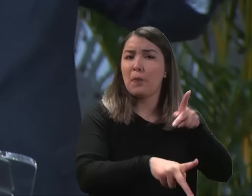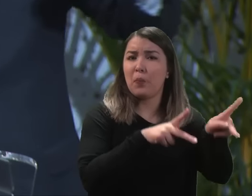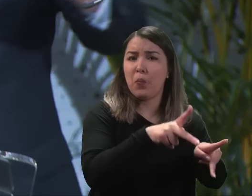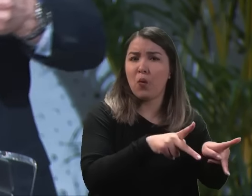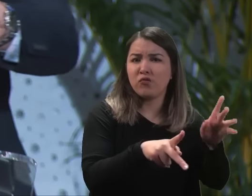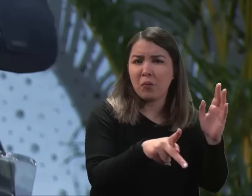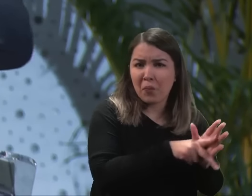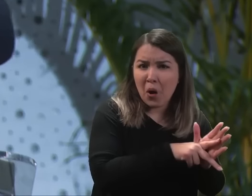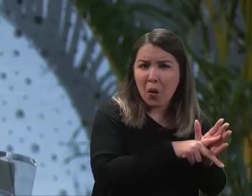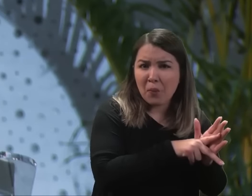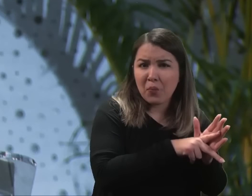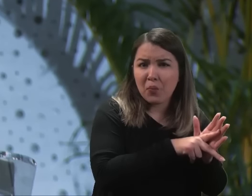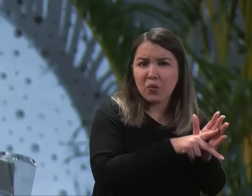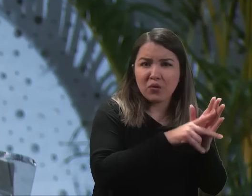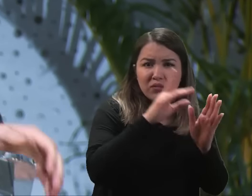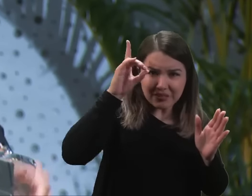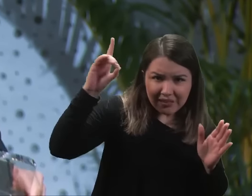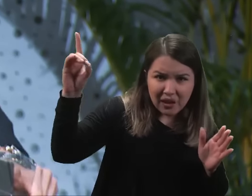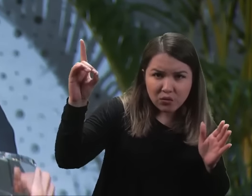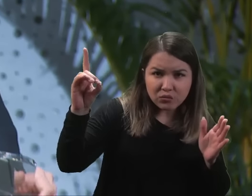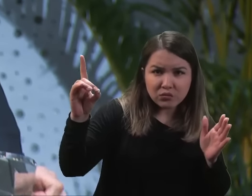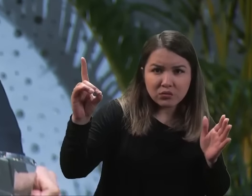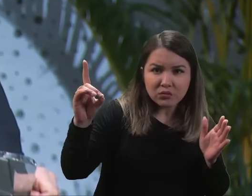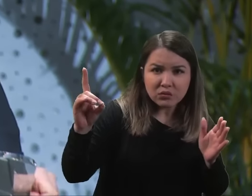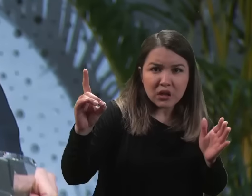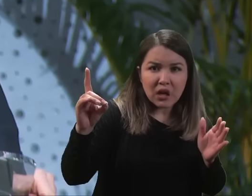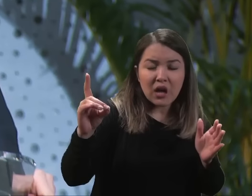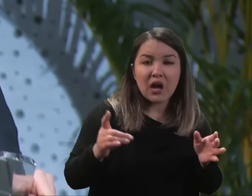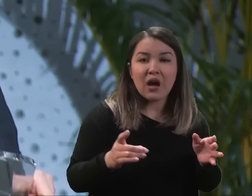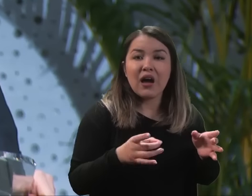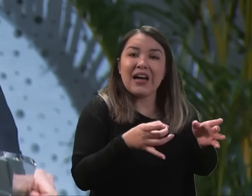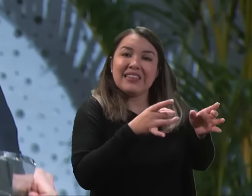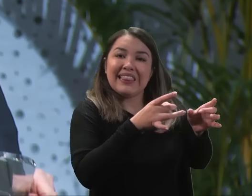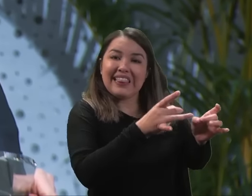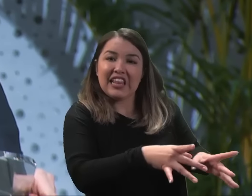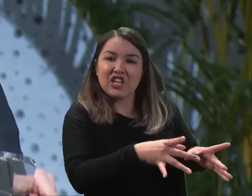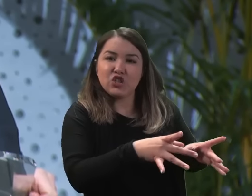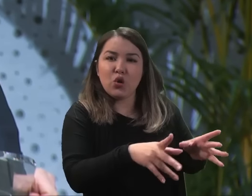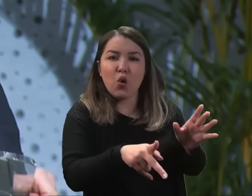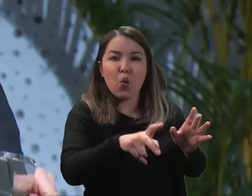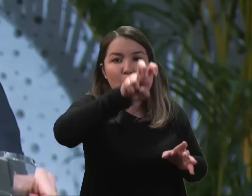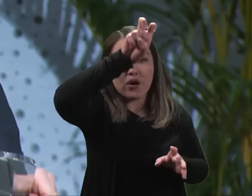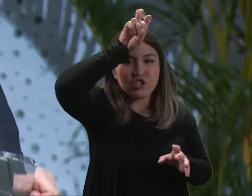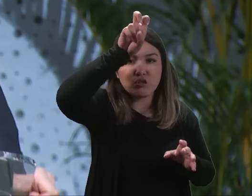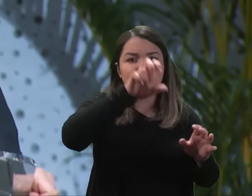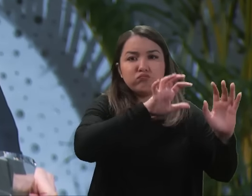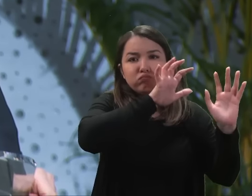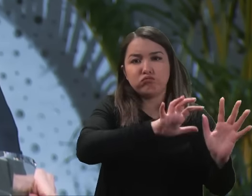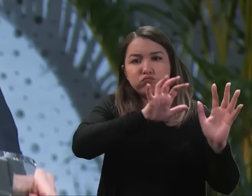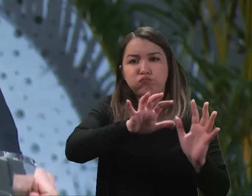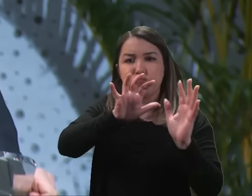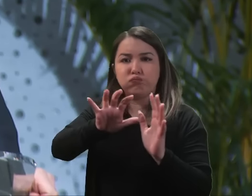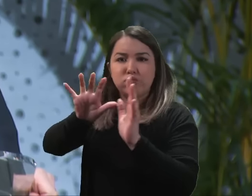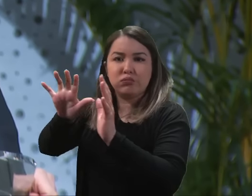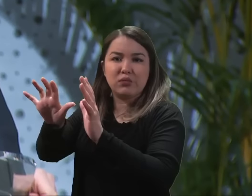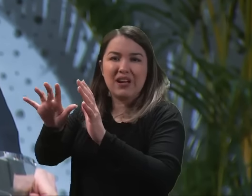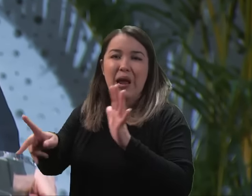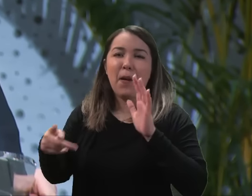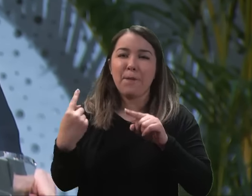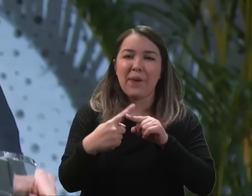deixou o Egito após a décima praga eles foram libertos pelo sangue do cordeiro